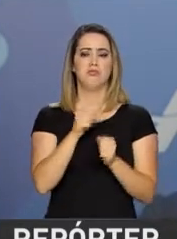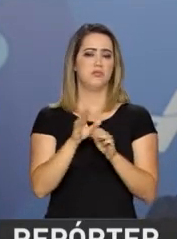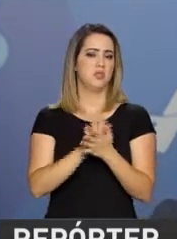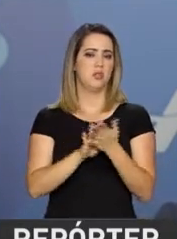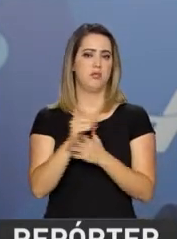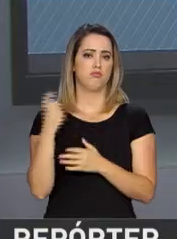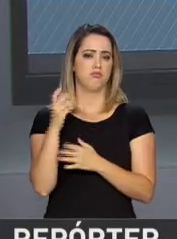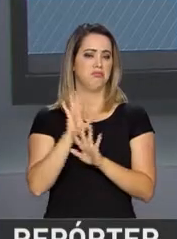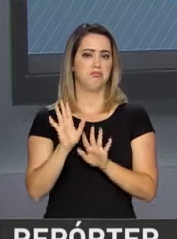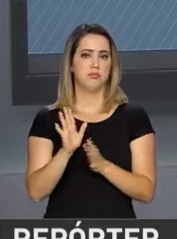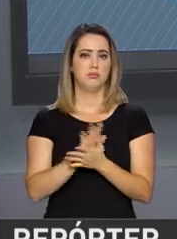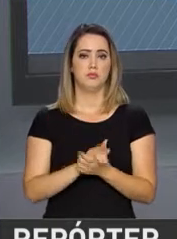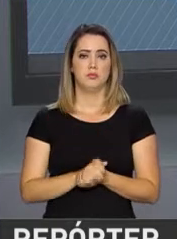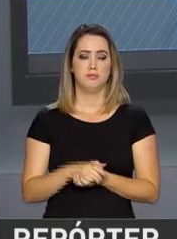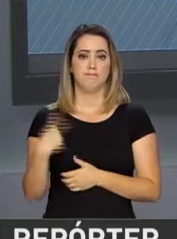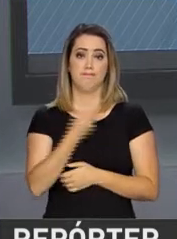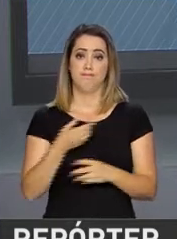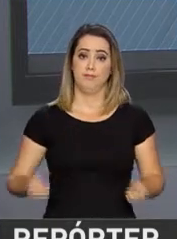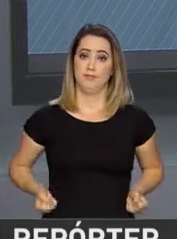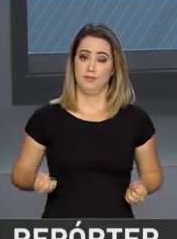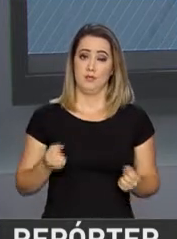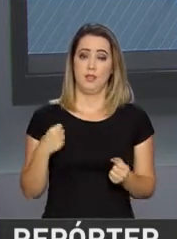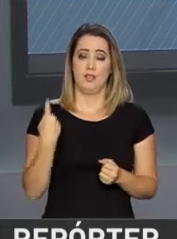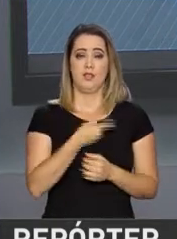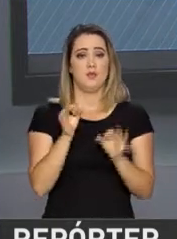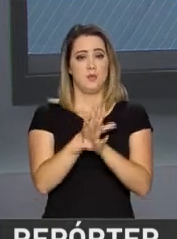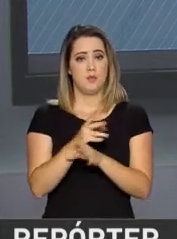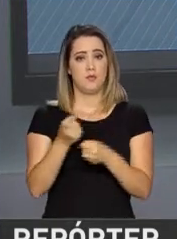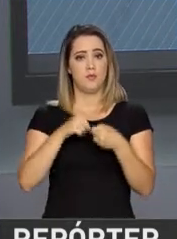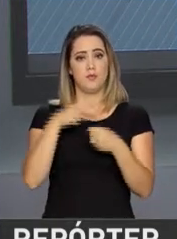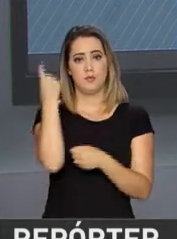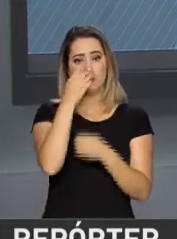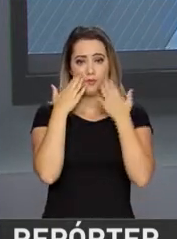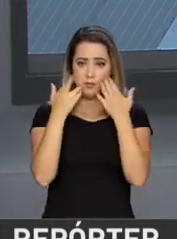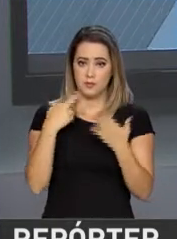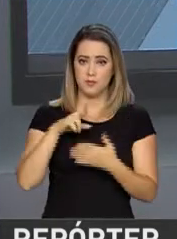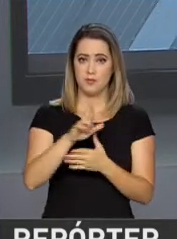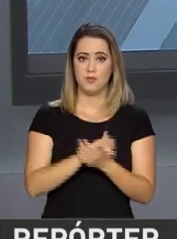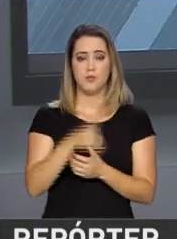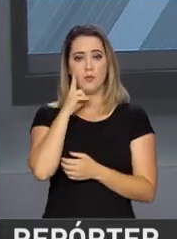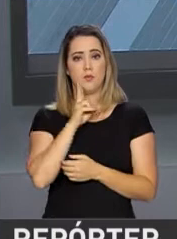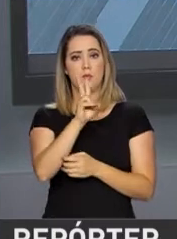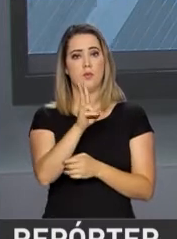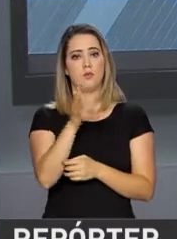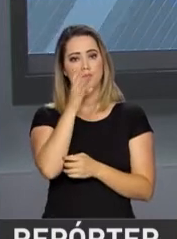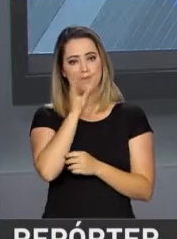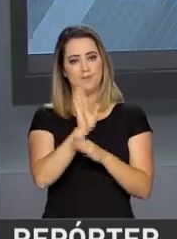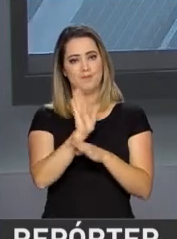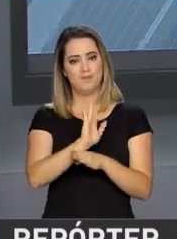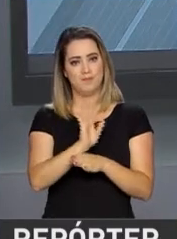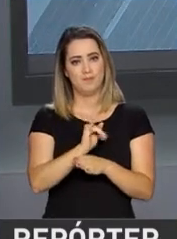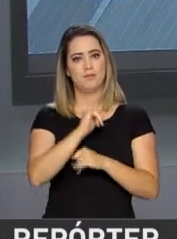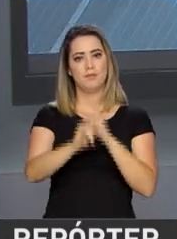mais. Nós ficamos por aqui. Voltamos em uma hora na próxima edição do Repórter NBR. Você pode acompanhar a nossa